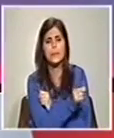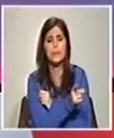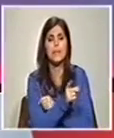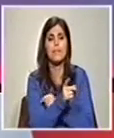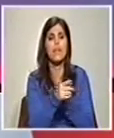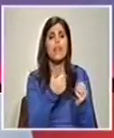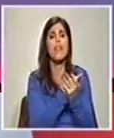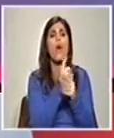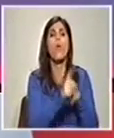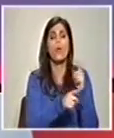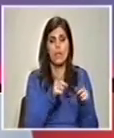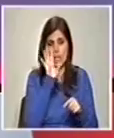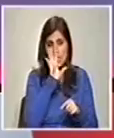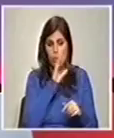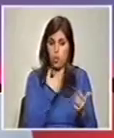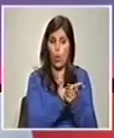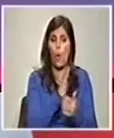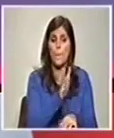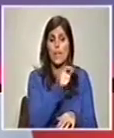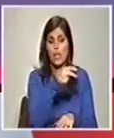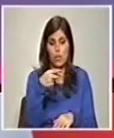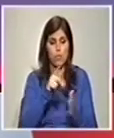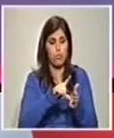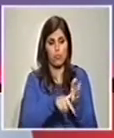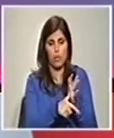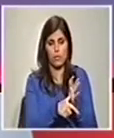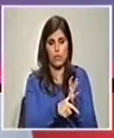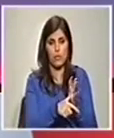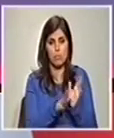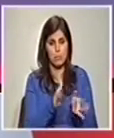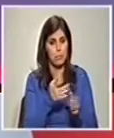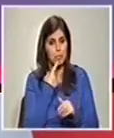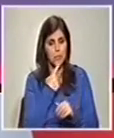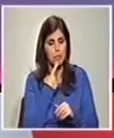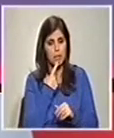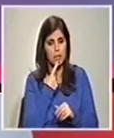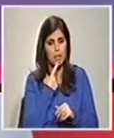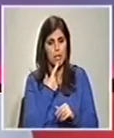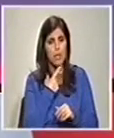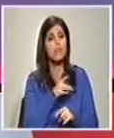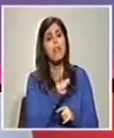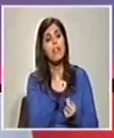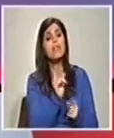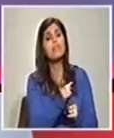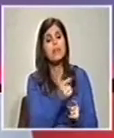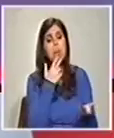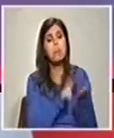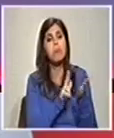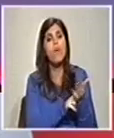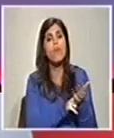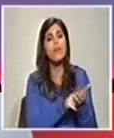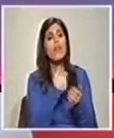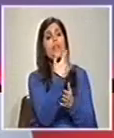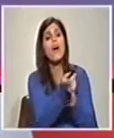dinheiro. Eu, quando invisto 1.000 euros num qualquer projeto, tenho que perceber exatamente a quem é que ele chega, tenho que ter provas de que ele chegou lá, em